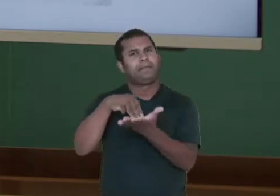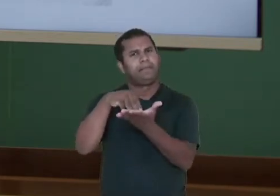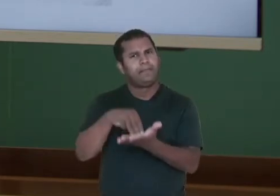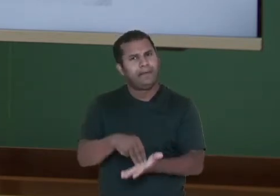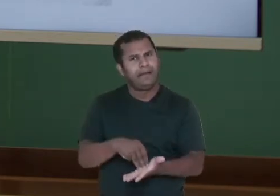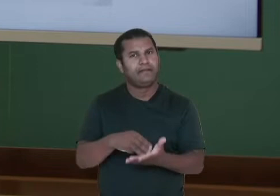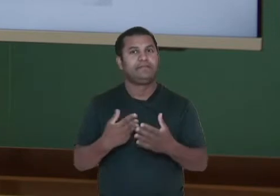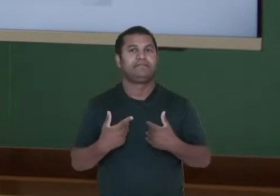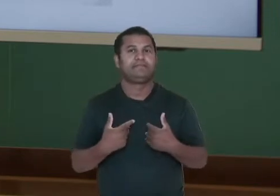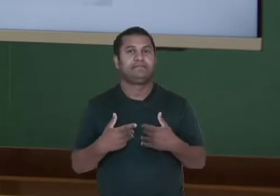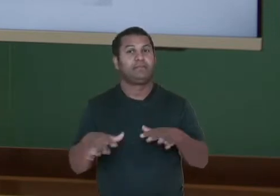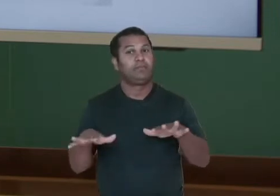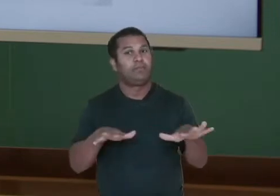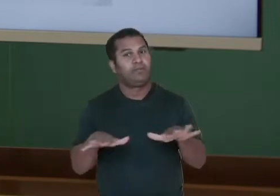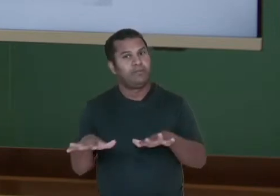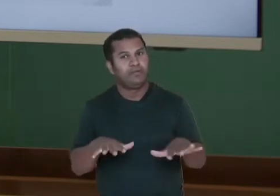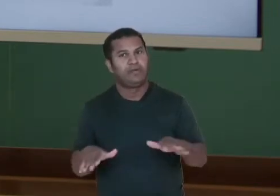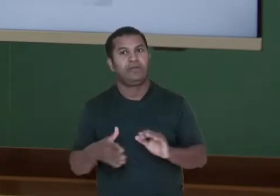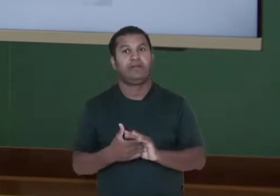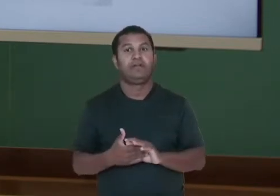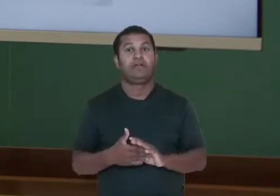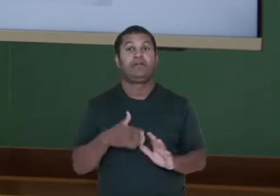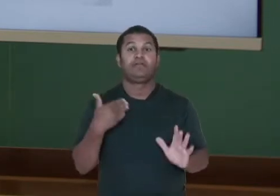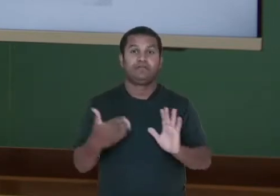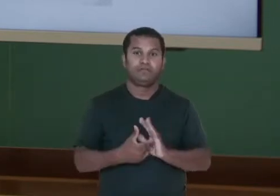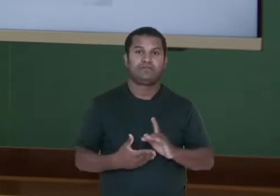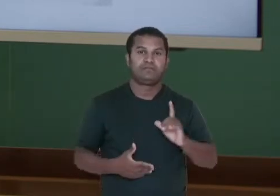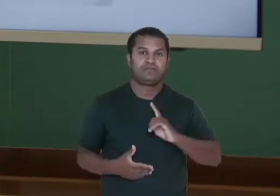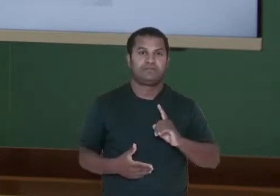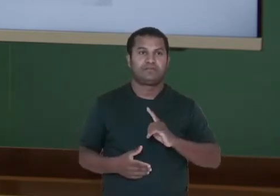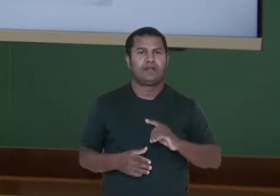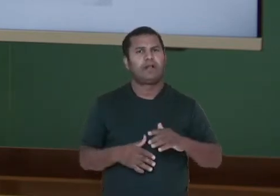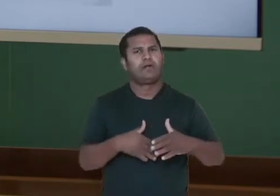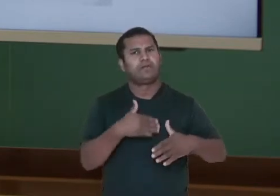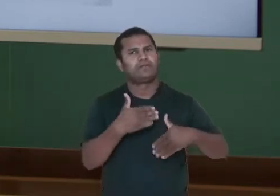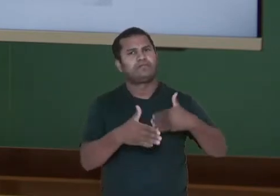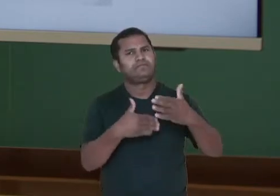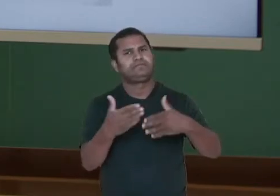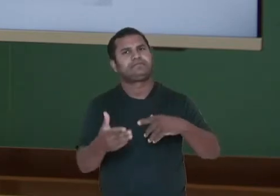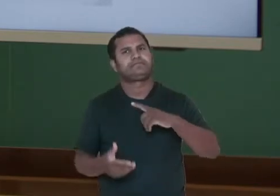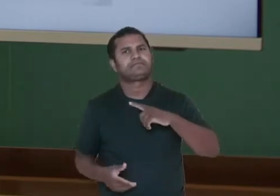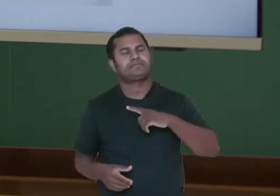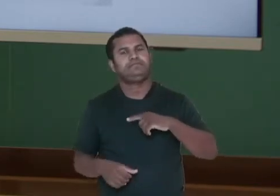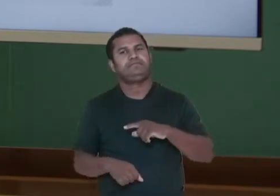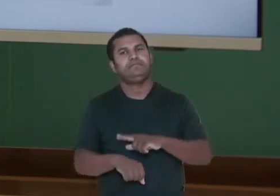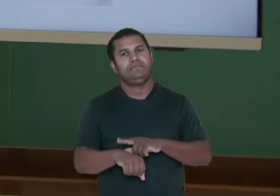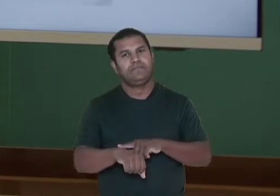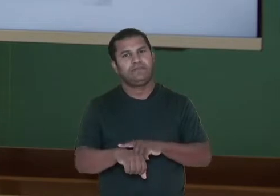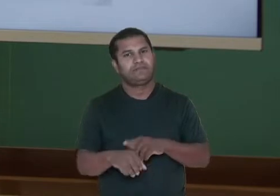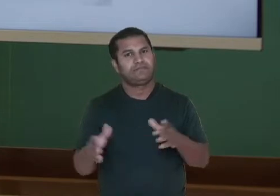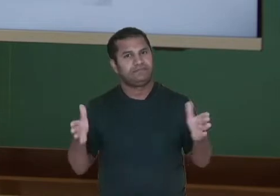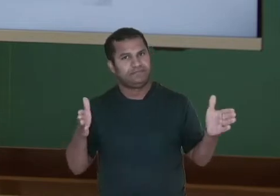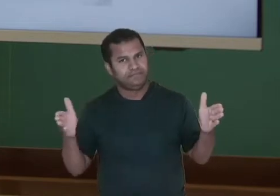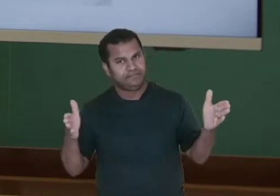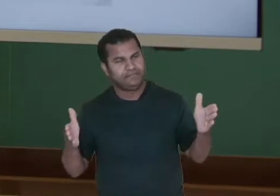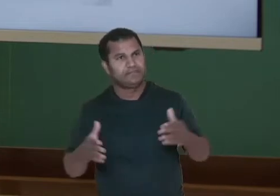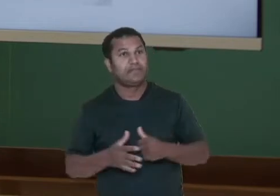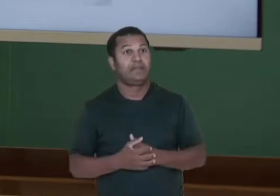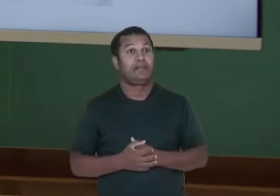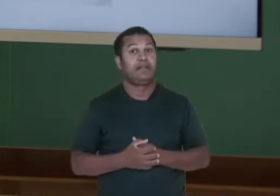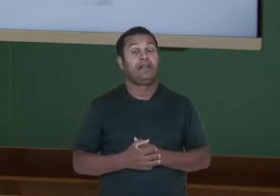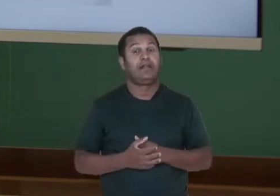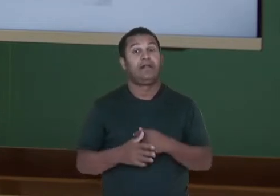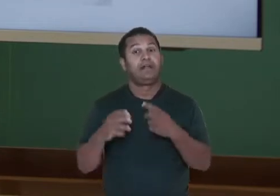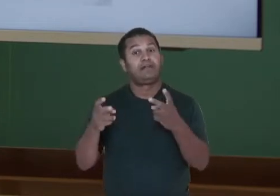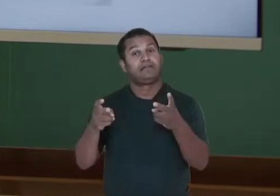que, ao longo de um certo tempo, né, ao longo de um intervalo de tempo em que não tenha agentes